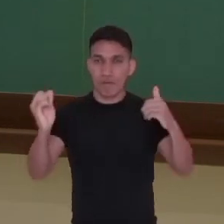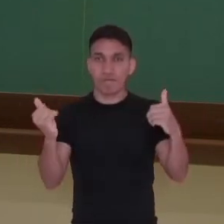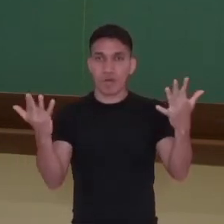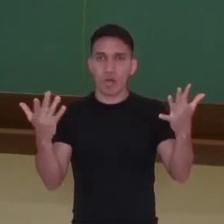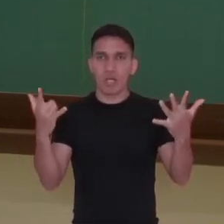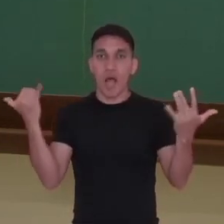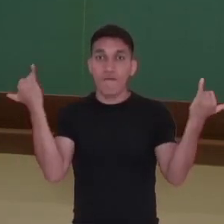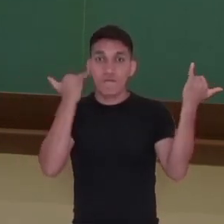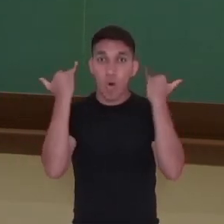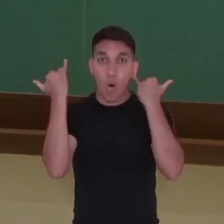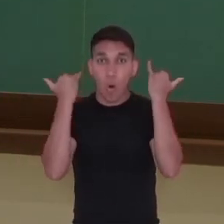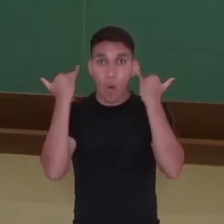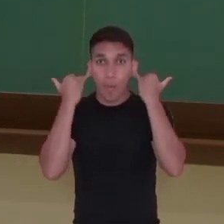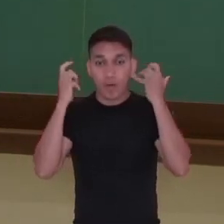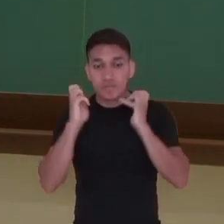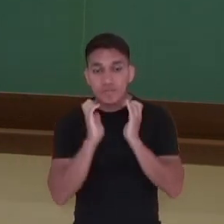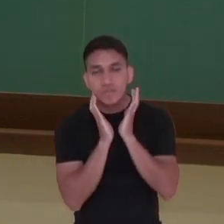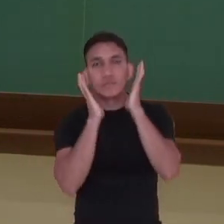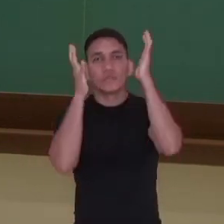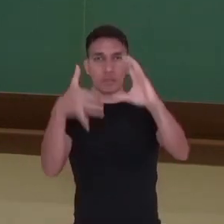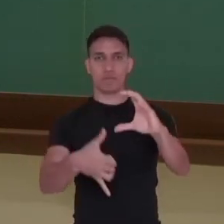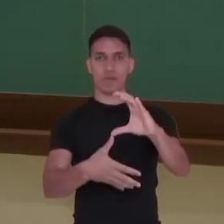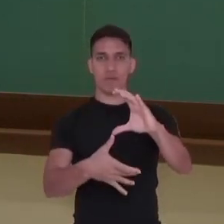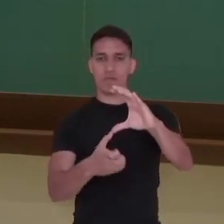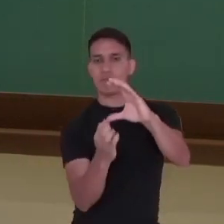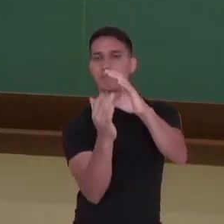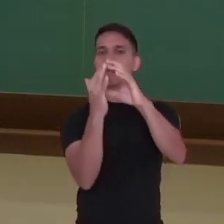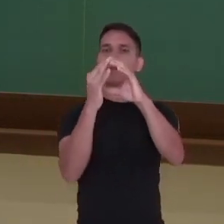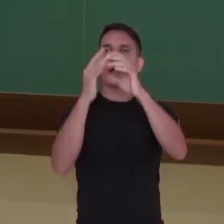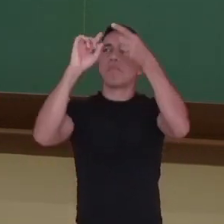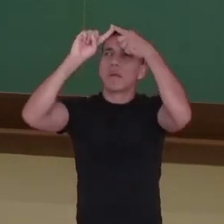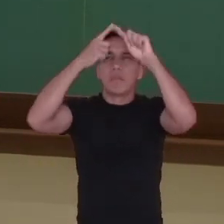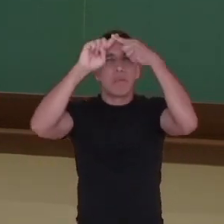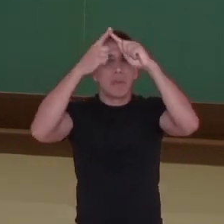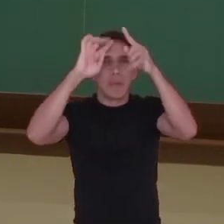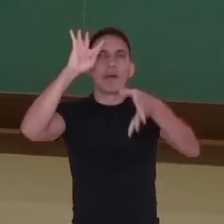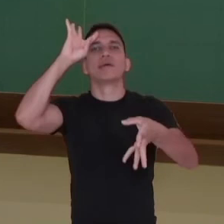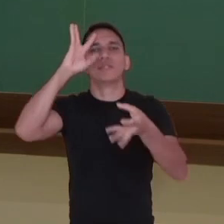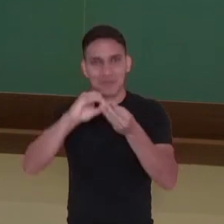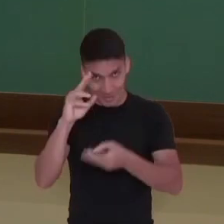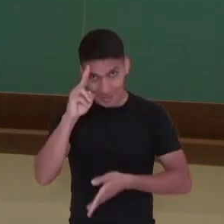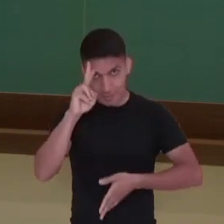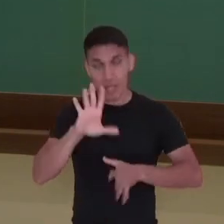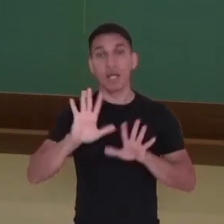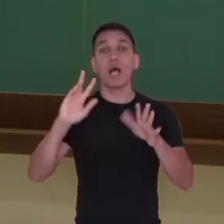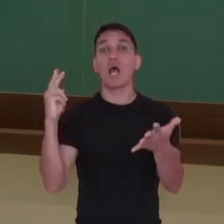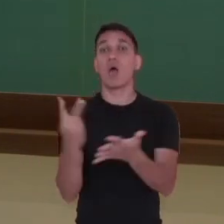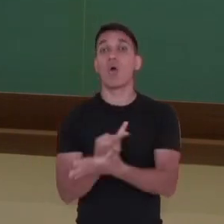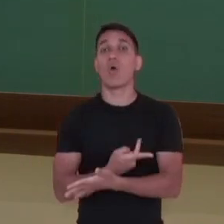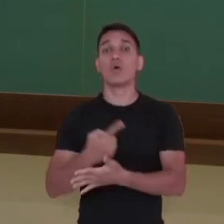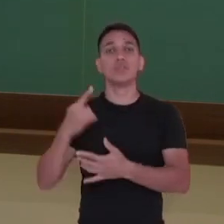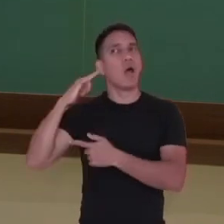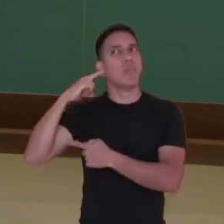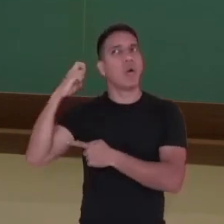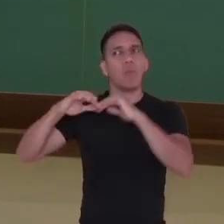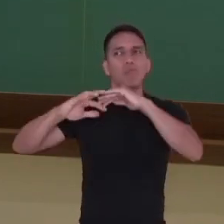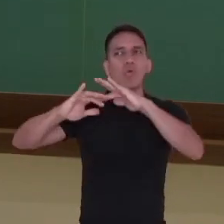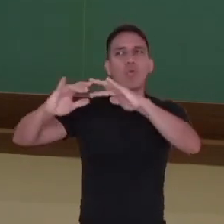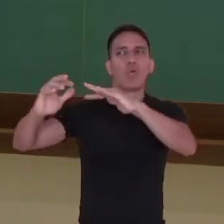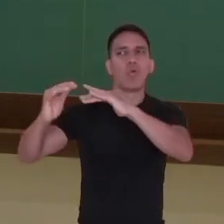enviam essas mensagens para o nosso cérebro que as interpreta. Lembra? A onda sonora vai viajar, vai